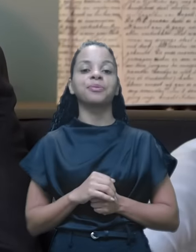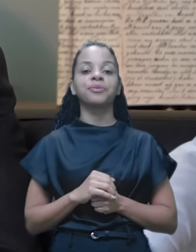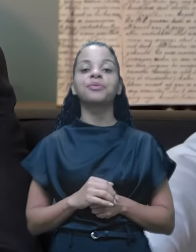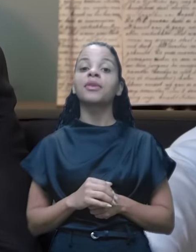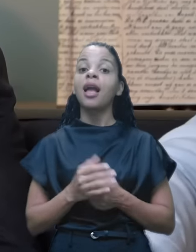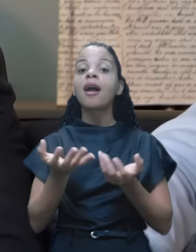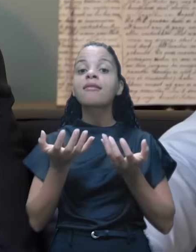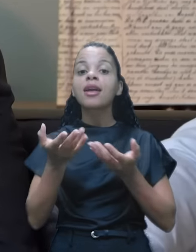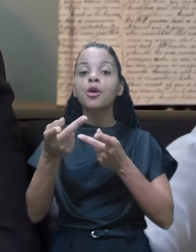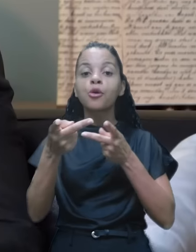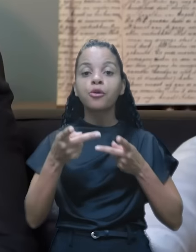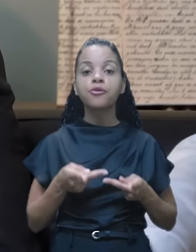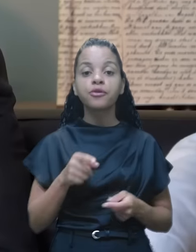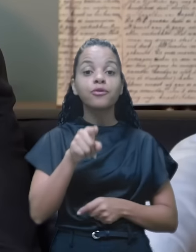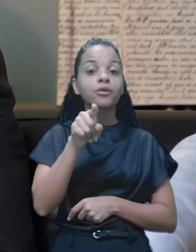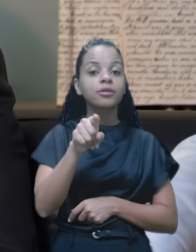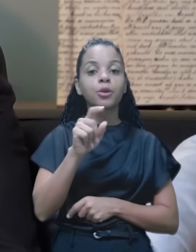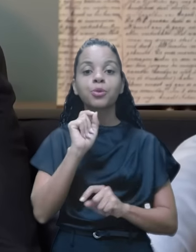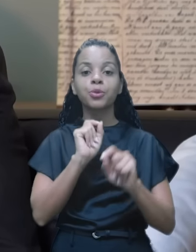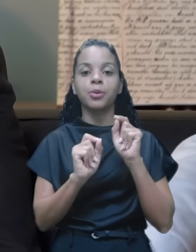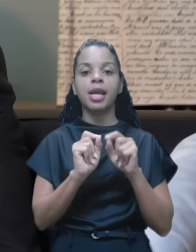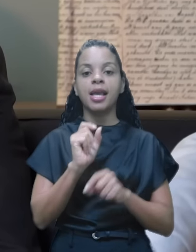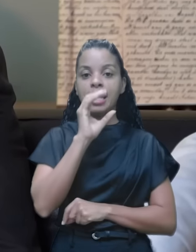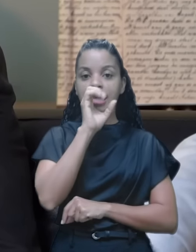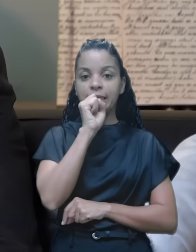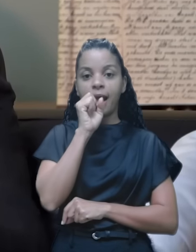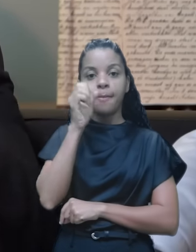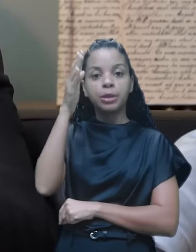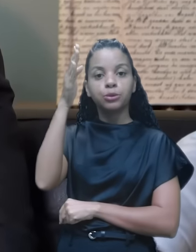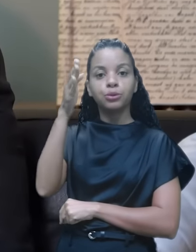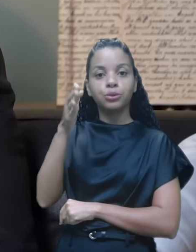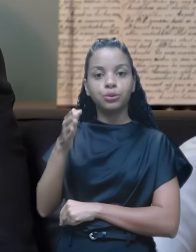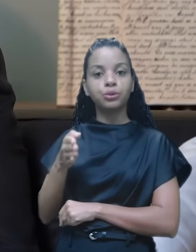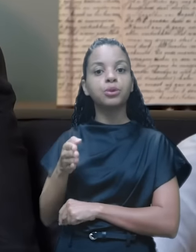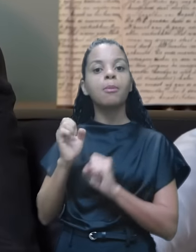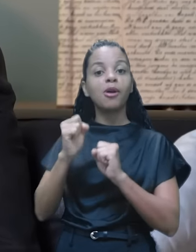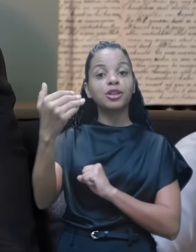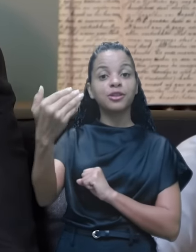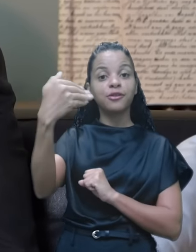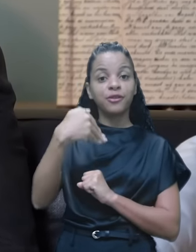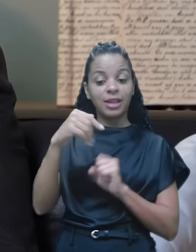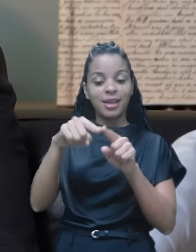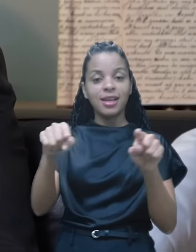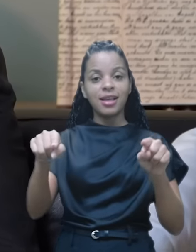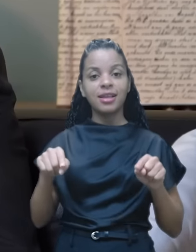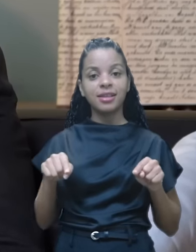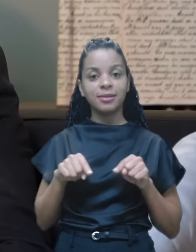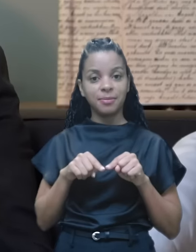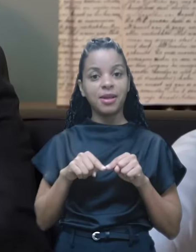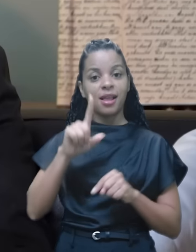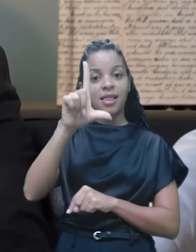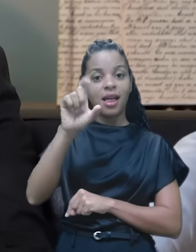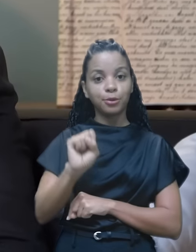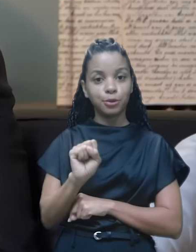convite aqui também, que todos os sábados, às 9 horas da manhã, acontece aqui nesse local, Espaço Novo Tempo, aqui na igreja do Lago Sul, na